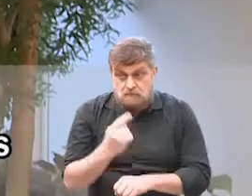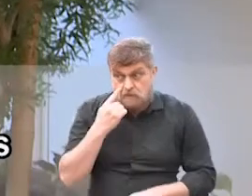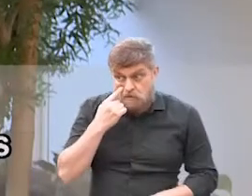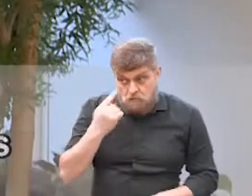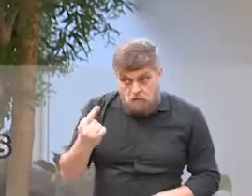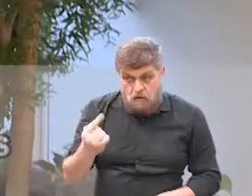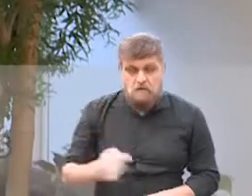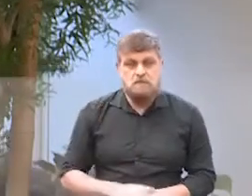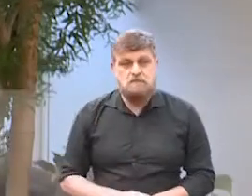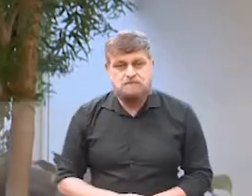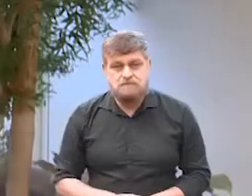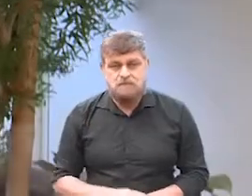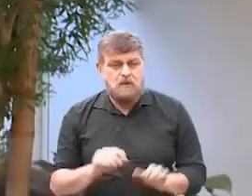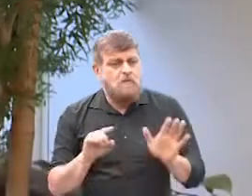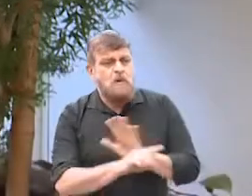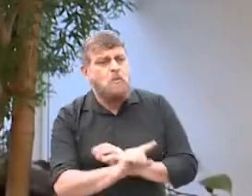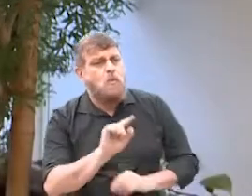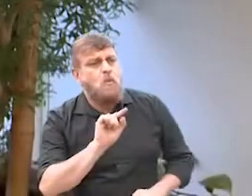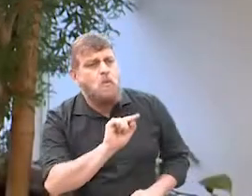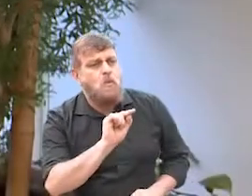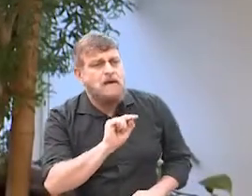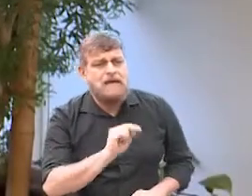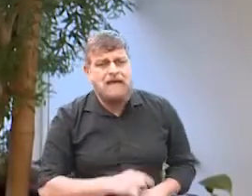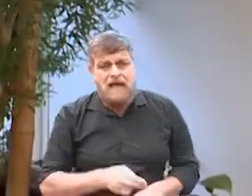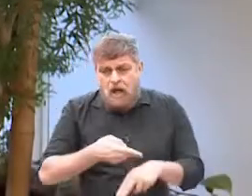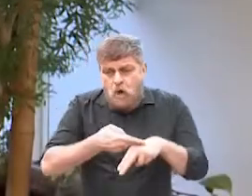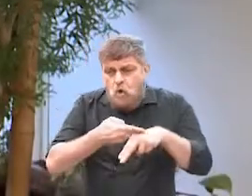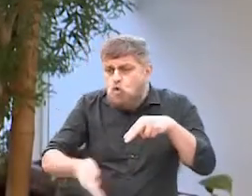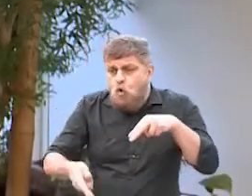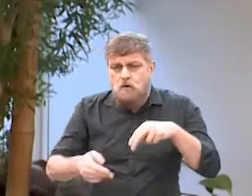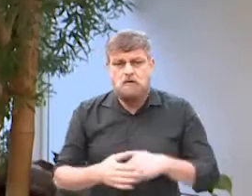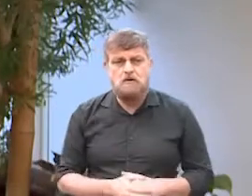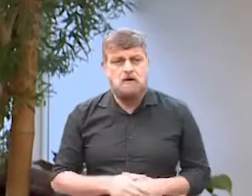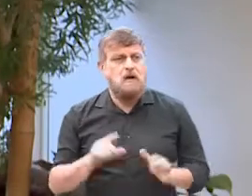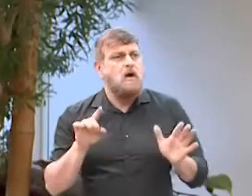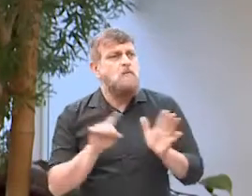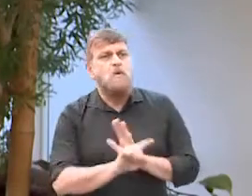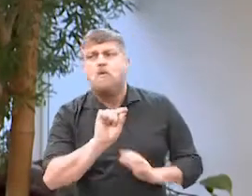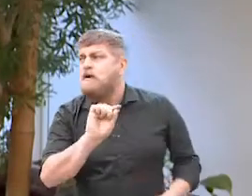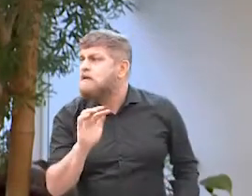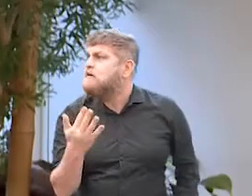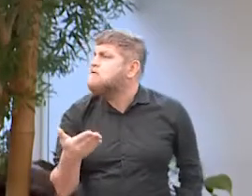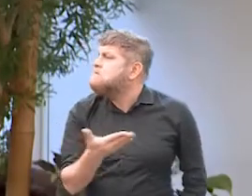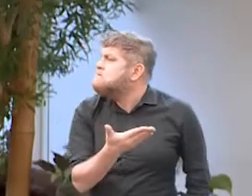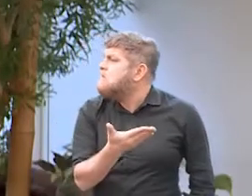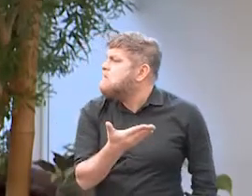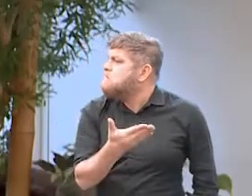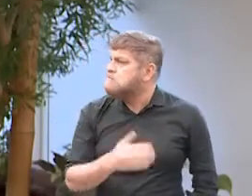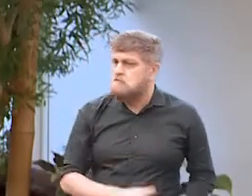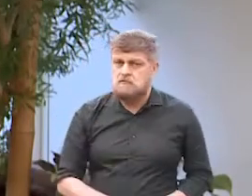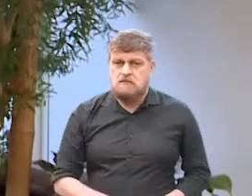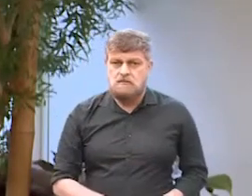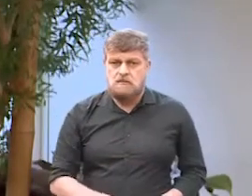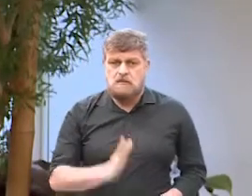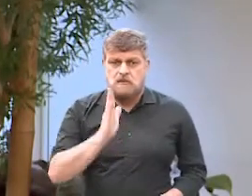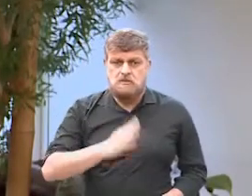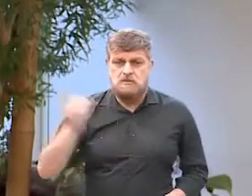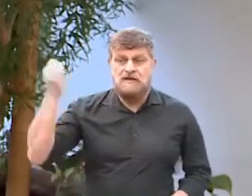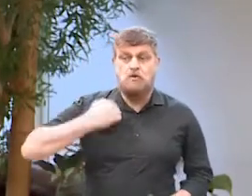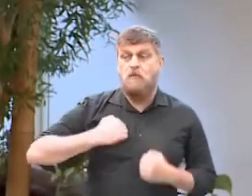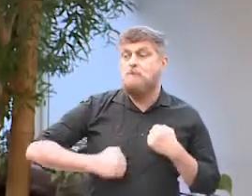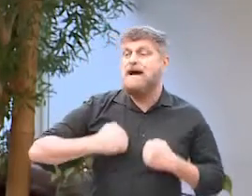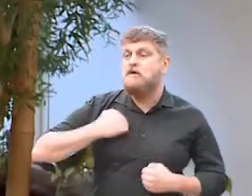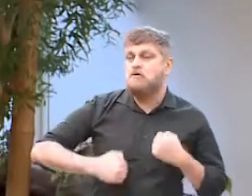Estou fazendo o gesto para vocês mesmo. Perguntei, todo nu. Perguntei o que está acontecendo com ele.